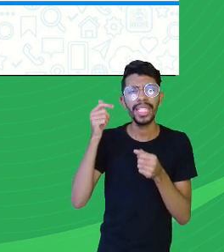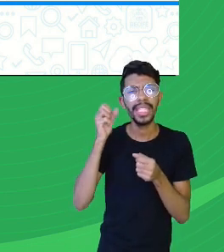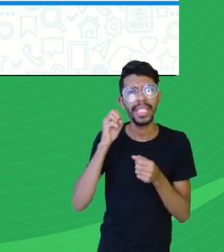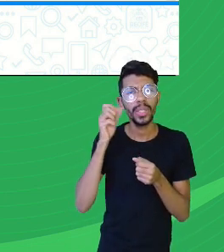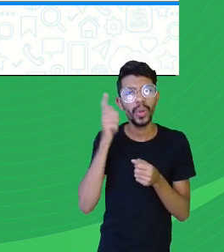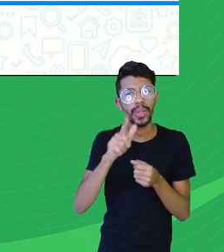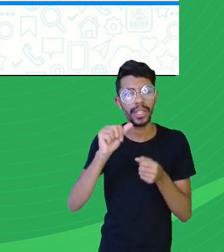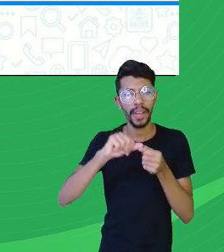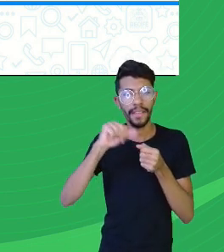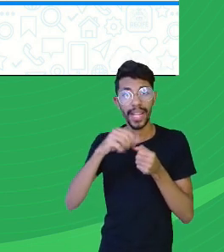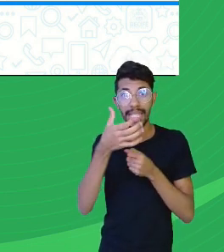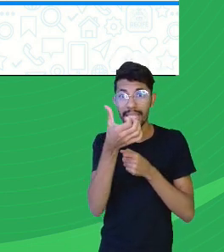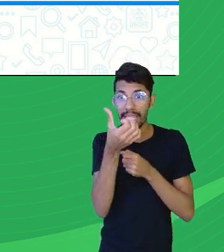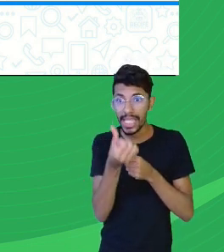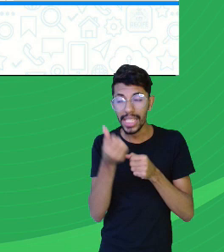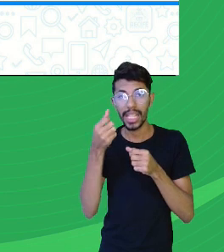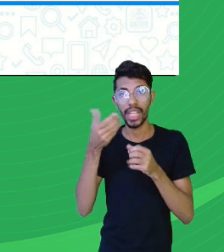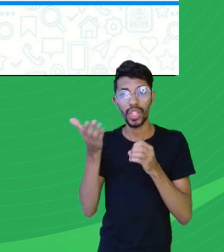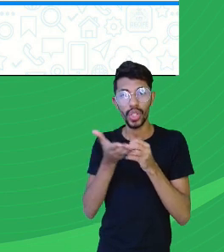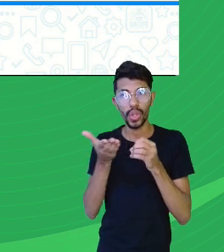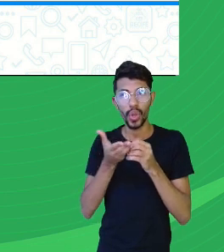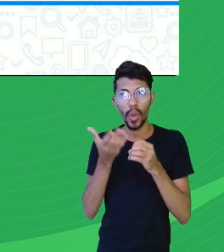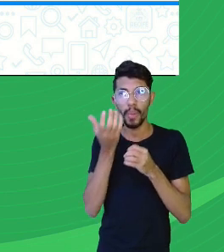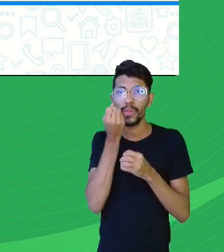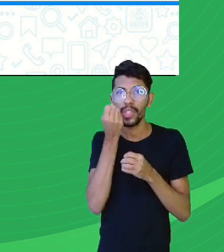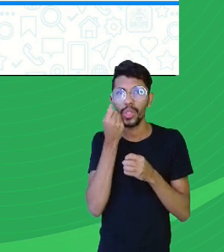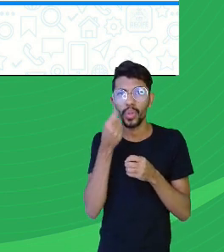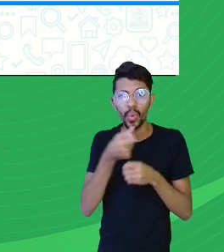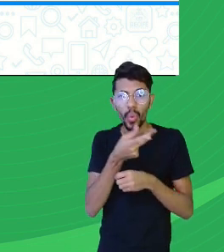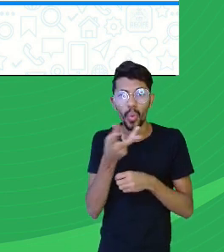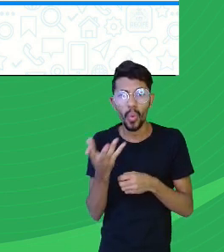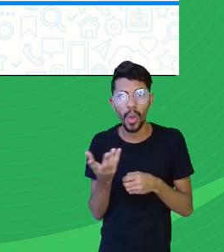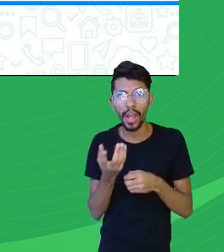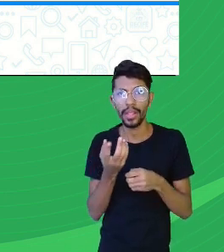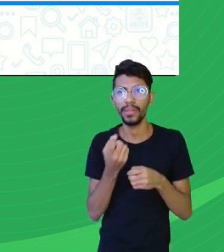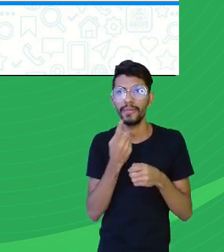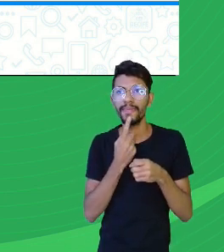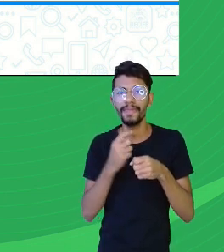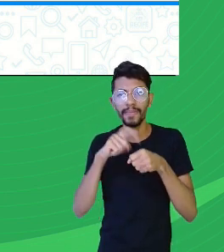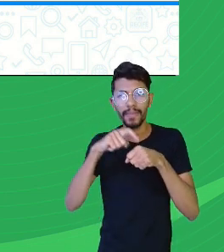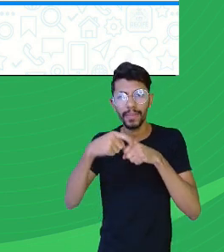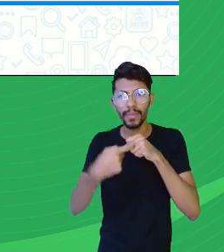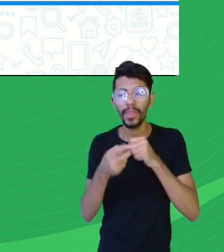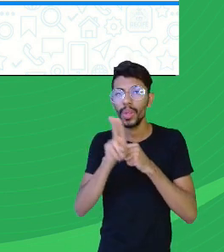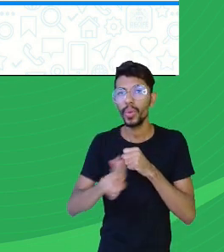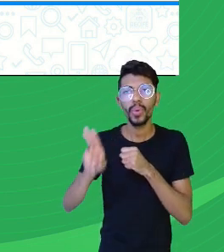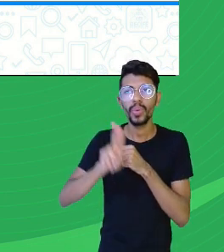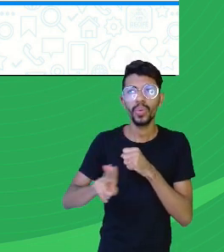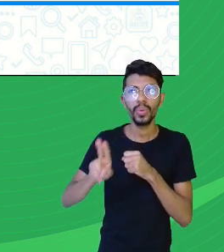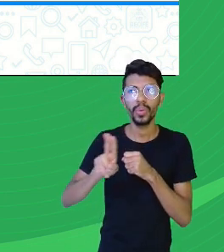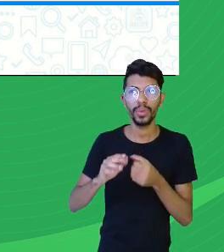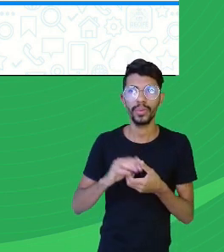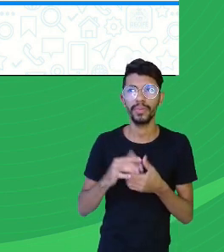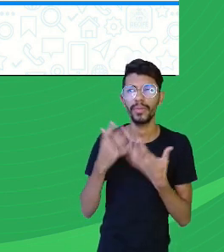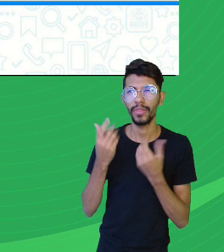copos de suco, quantos morangos ela irá usar? Vamos tentar resolver? Vamos ver na